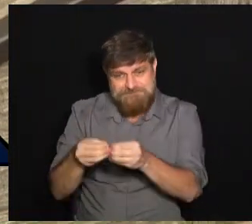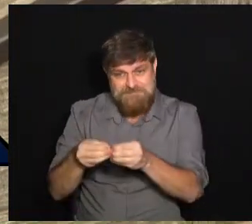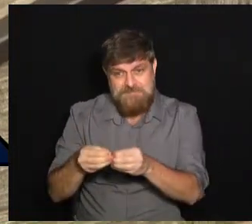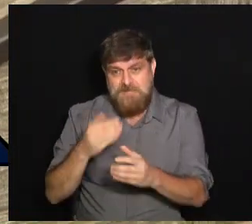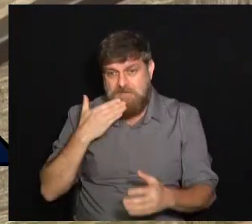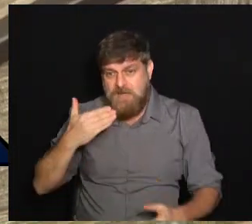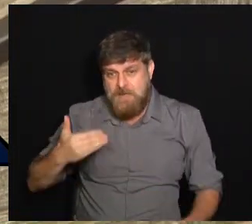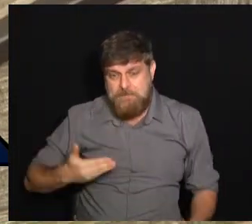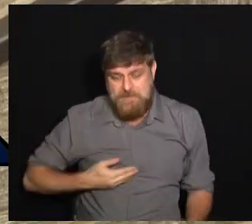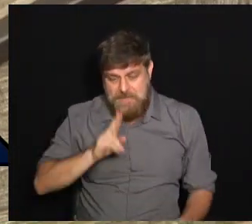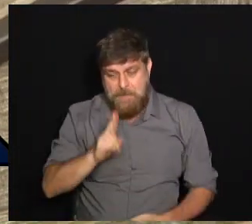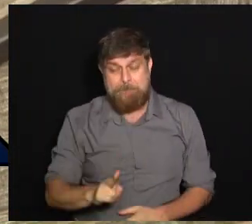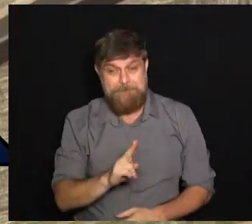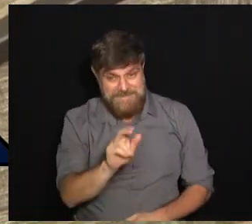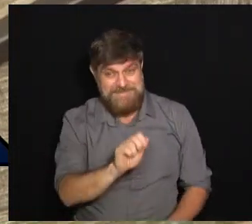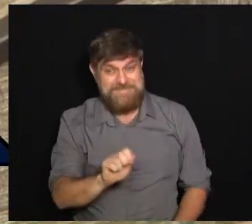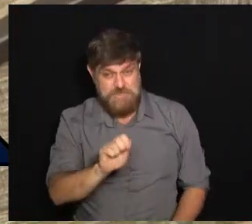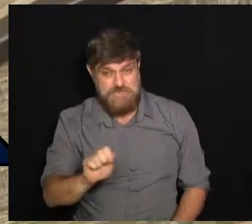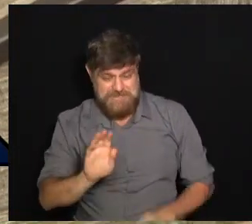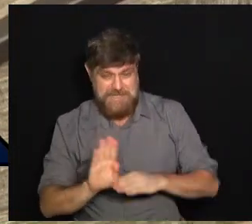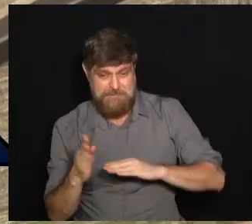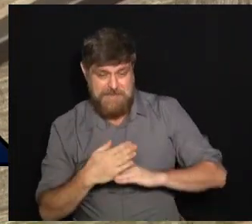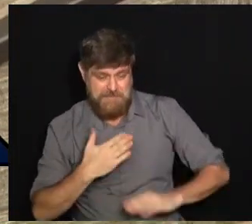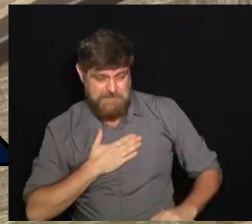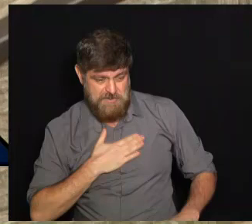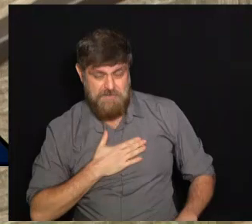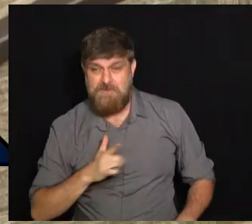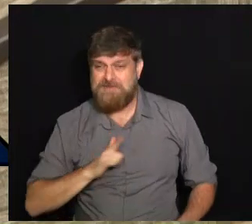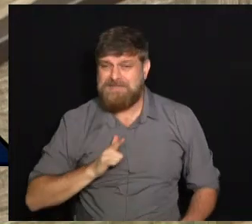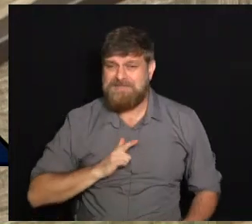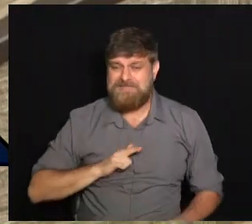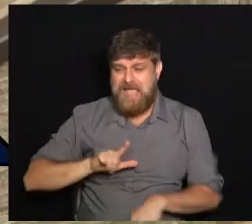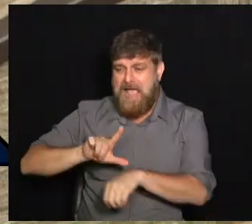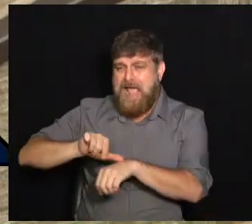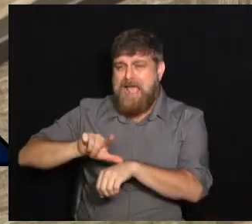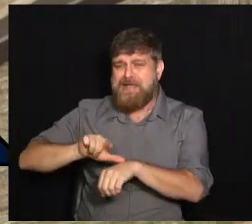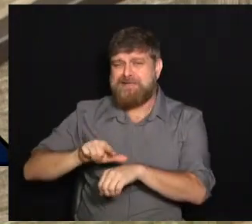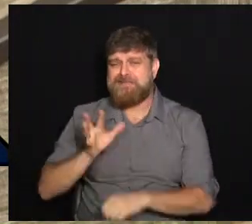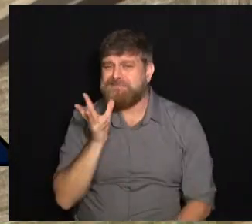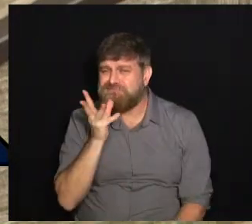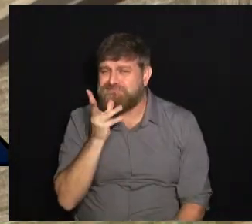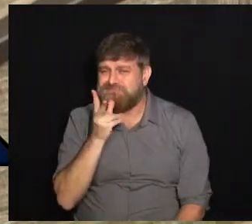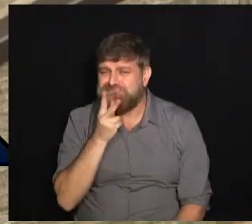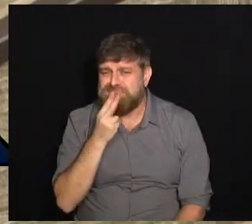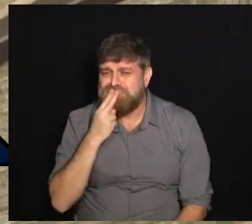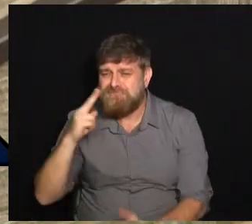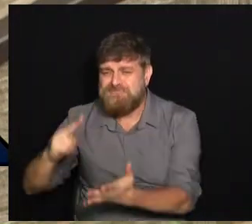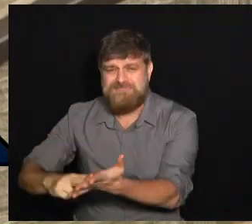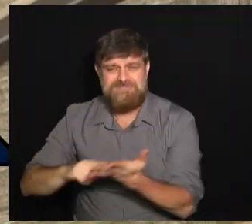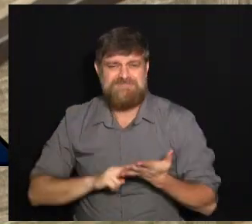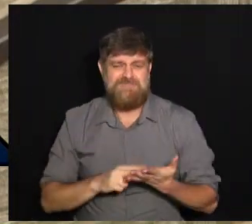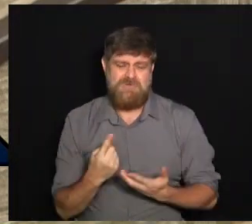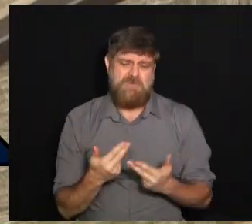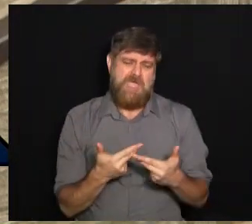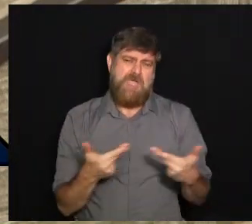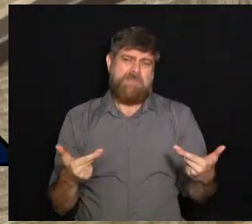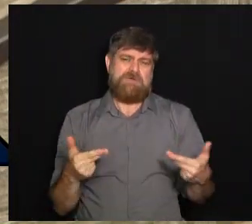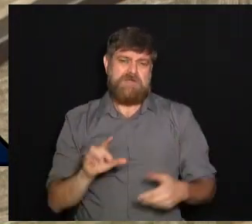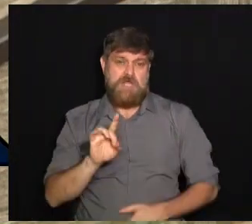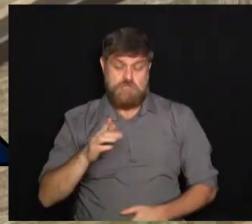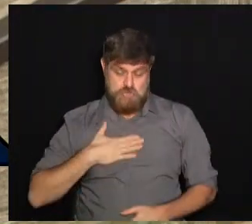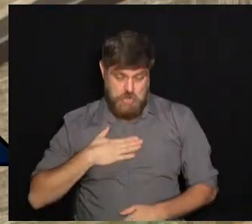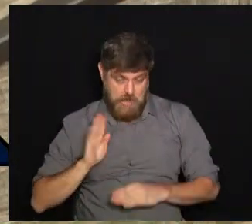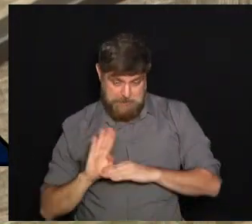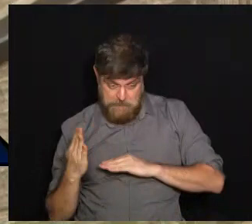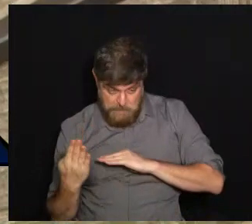A Vila Padre Anchieta, e que está atrasando muito Isso não é uma coisa só do nosso